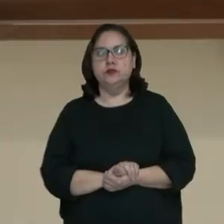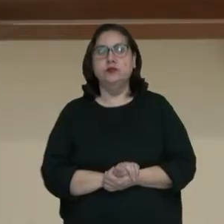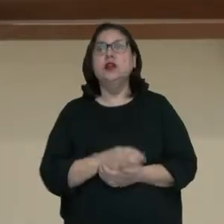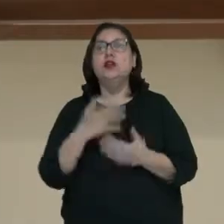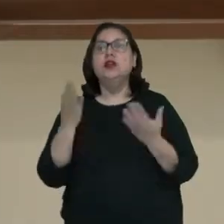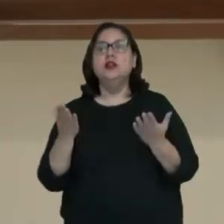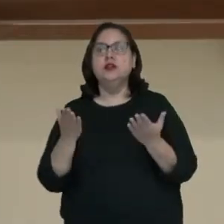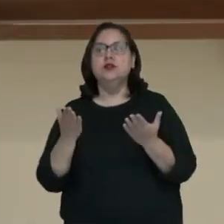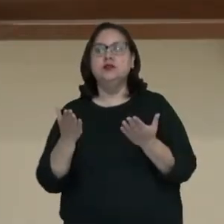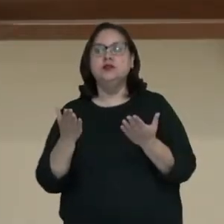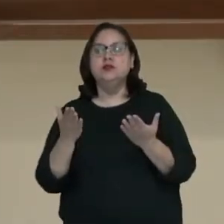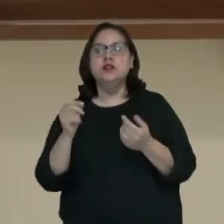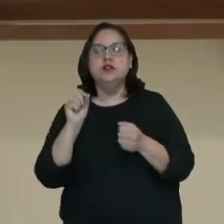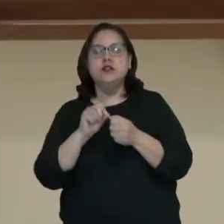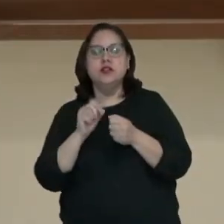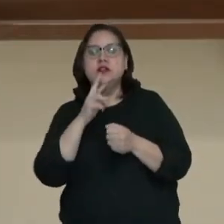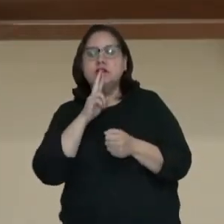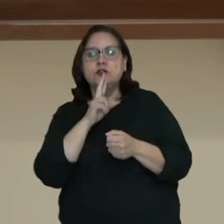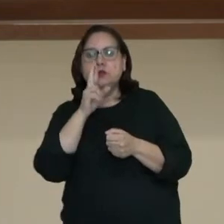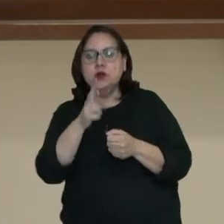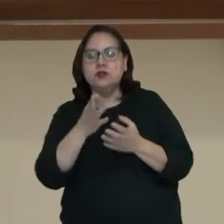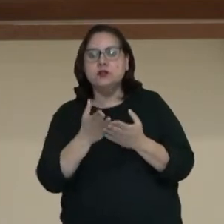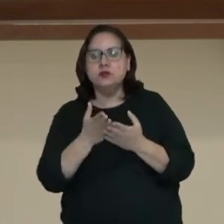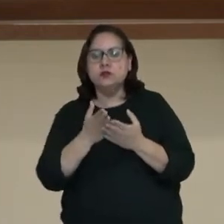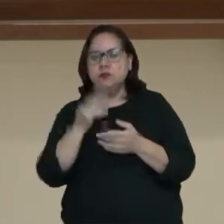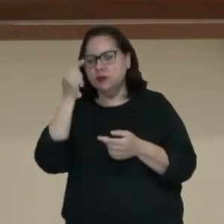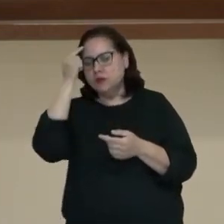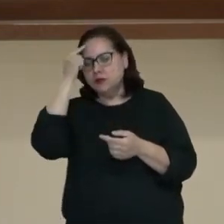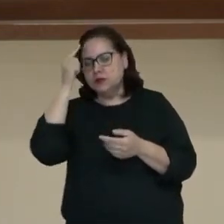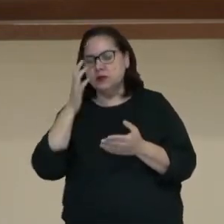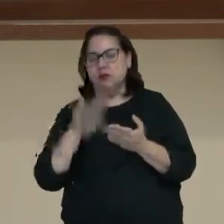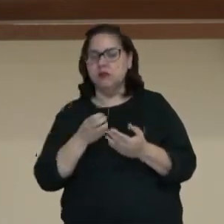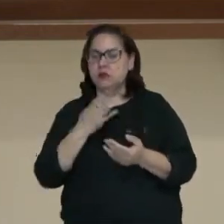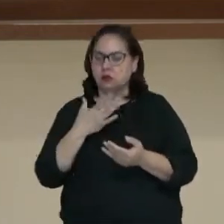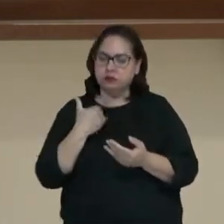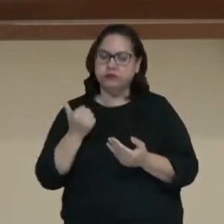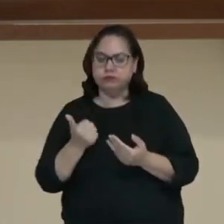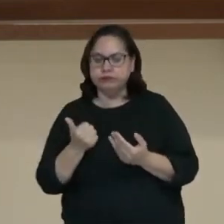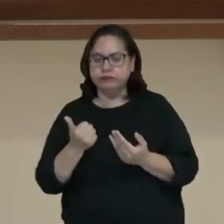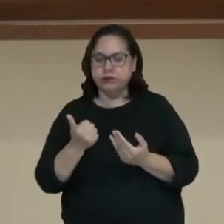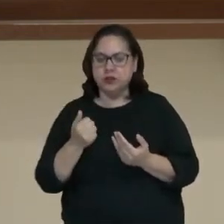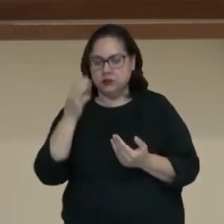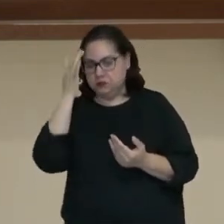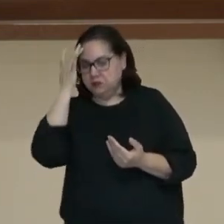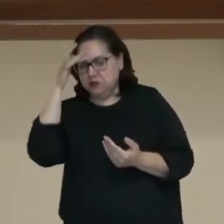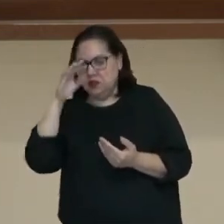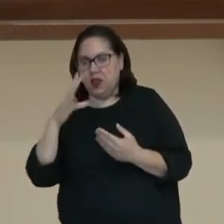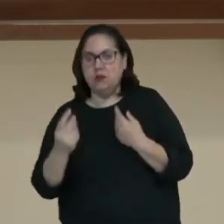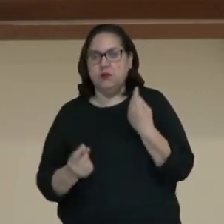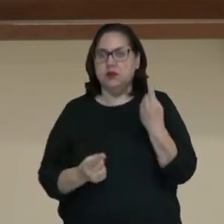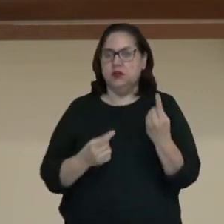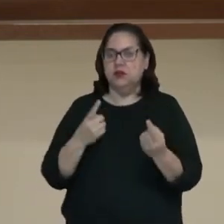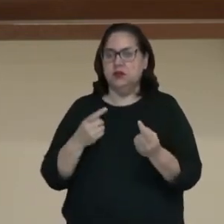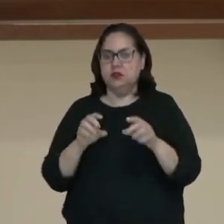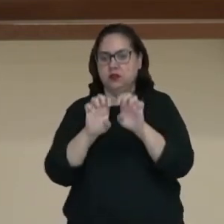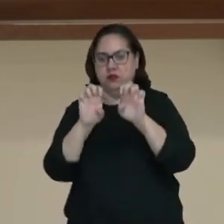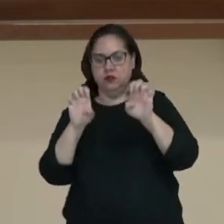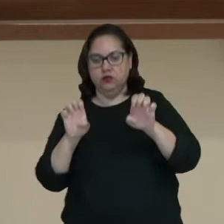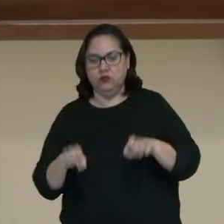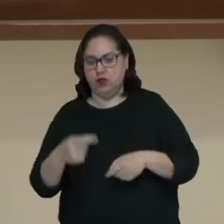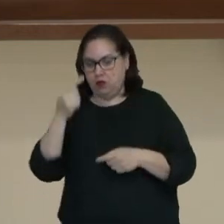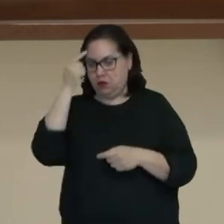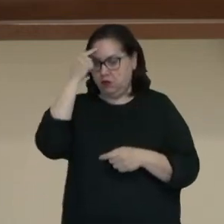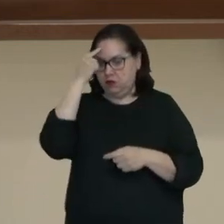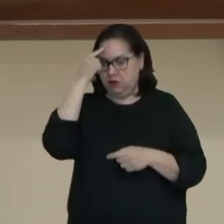E aí, pessoal, conseguiram responder, né? Posso pensar assim, bom, talvez você não saiba ainda estruturar um